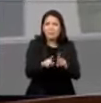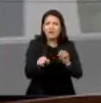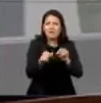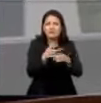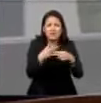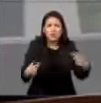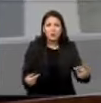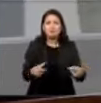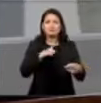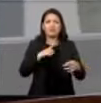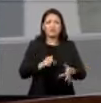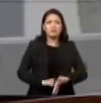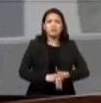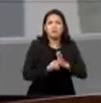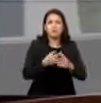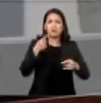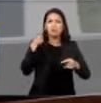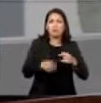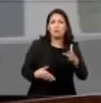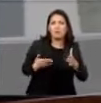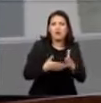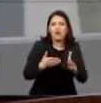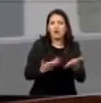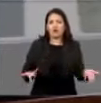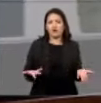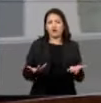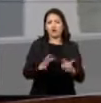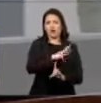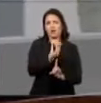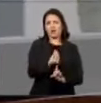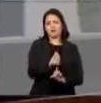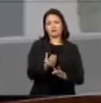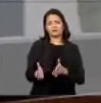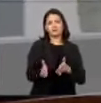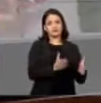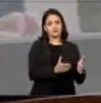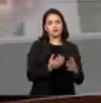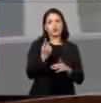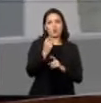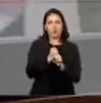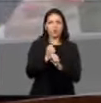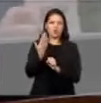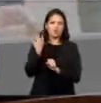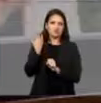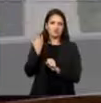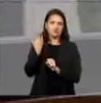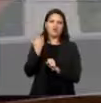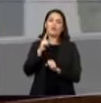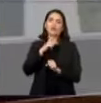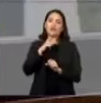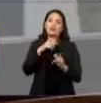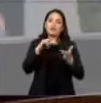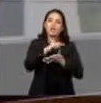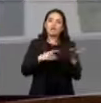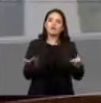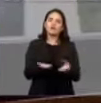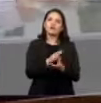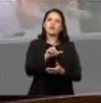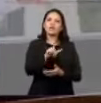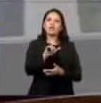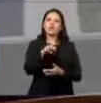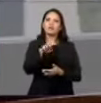história. Eu sou da Bahia. Pouco mais de um ano, foi concedida uma liminar por um juiz numa ação popular